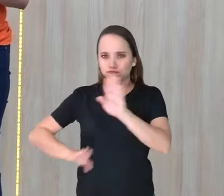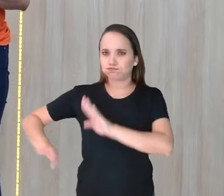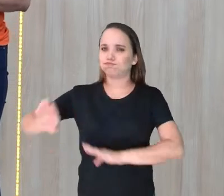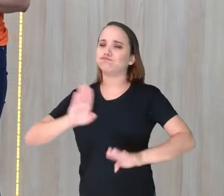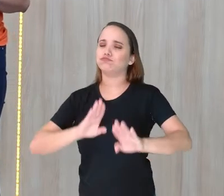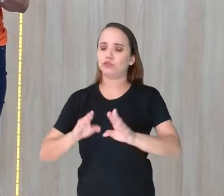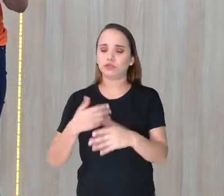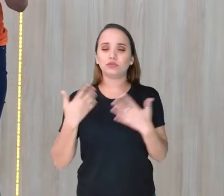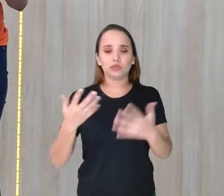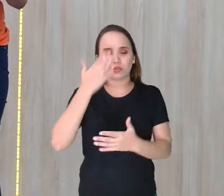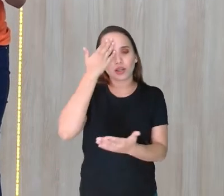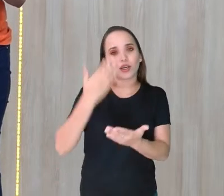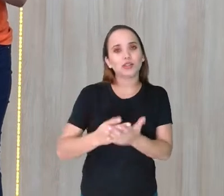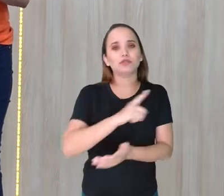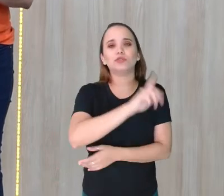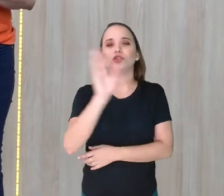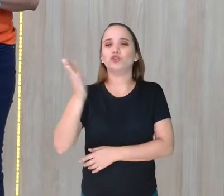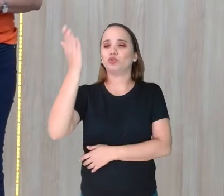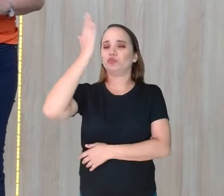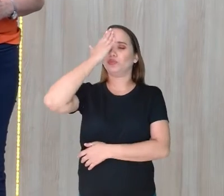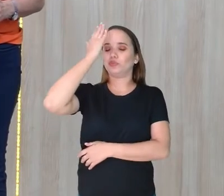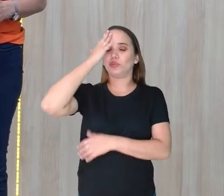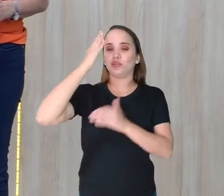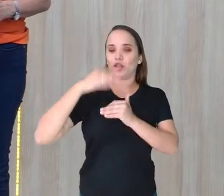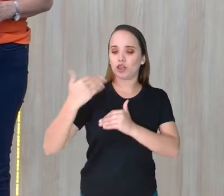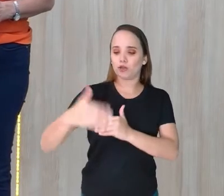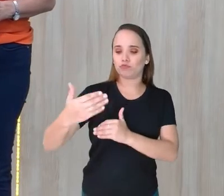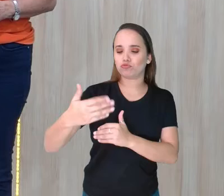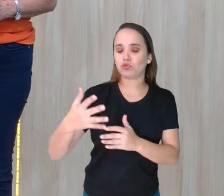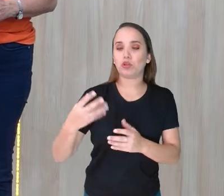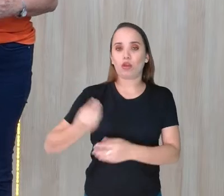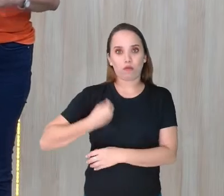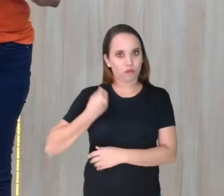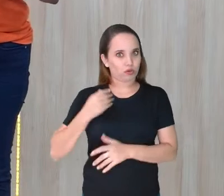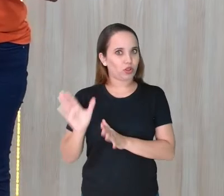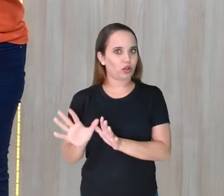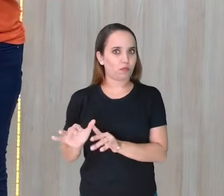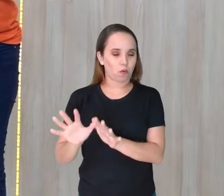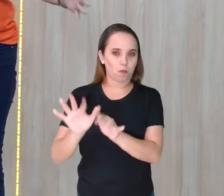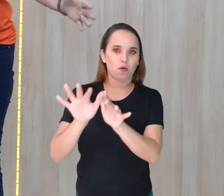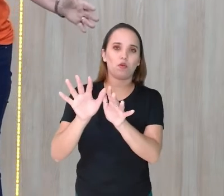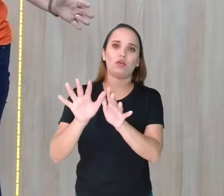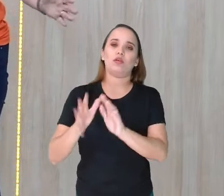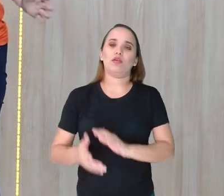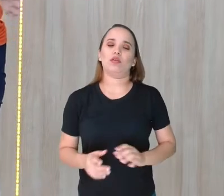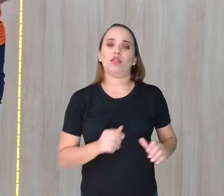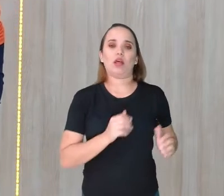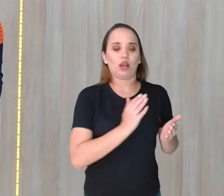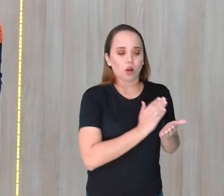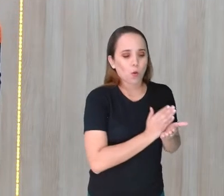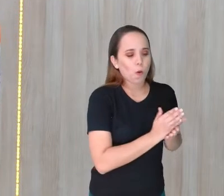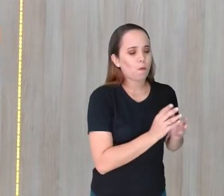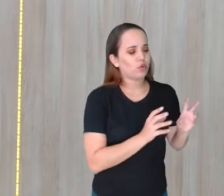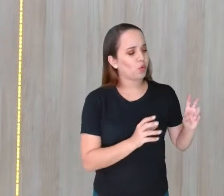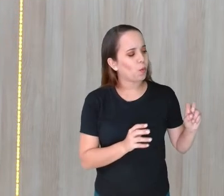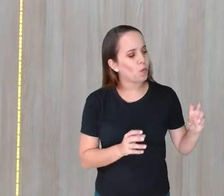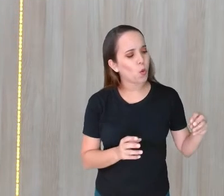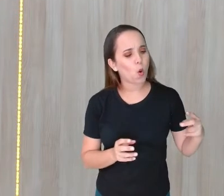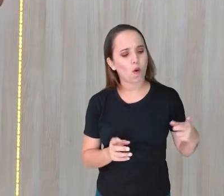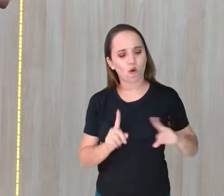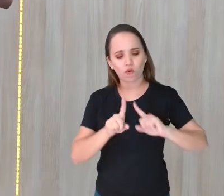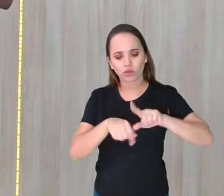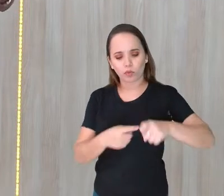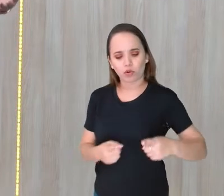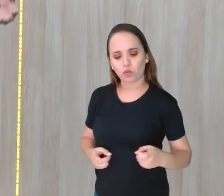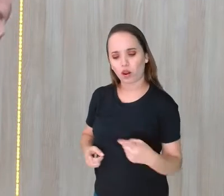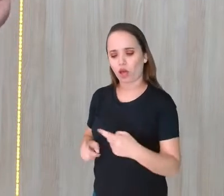as fases, né, toda a metamorfose que a borboleta passa, né, de lagarta até chegar a uma borboleta.